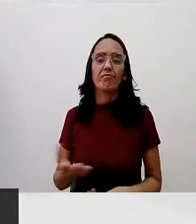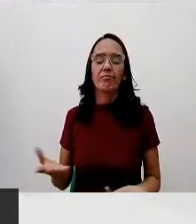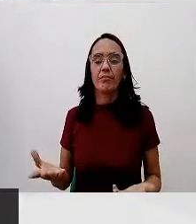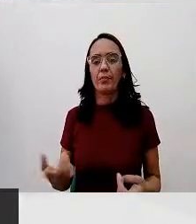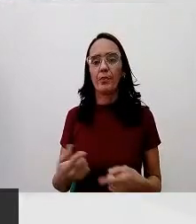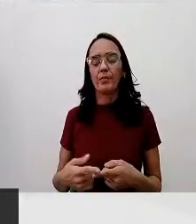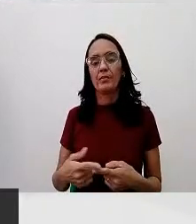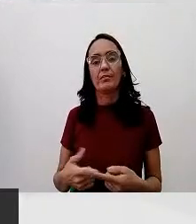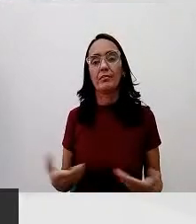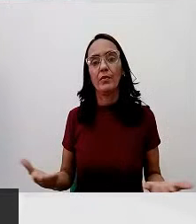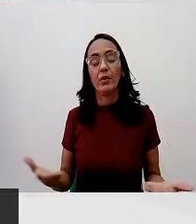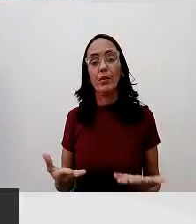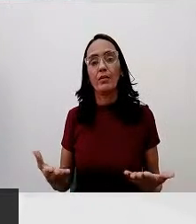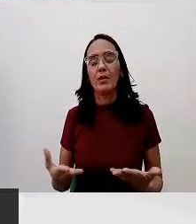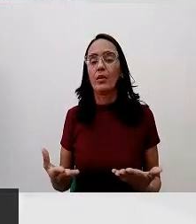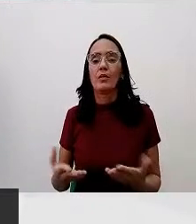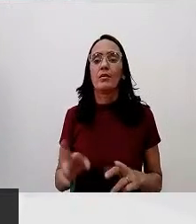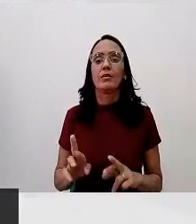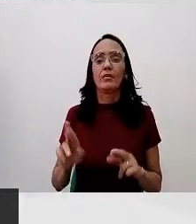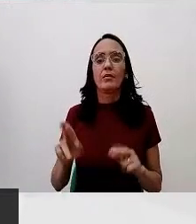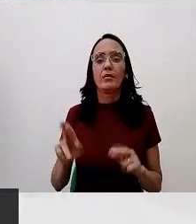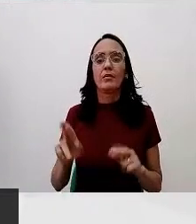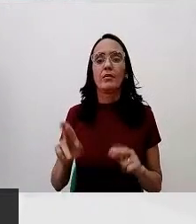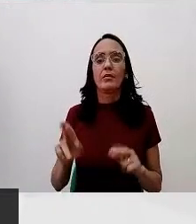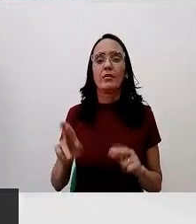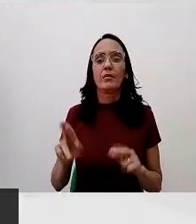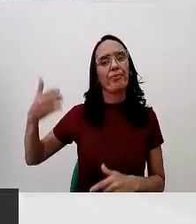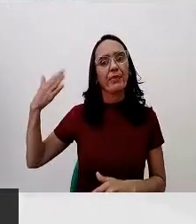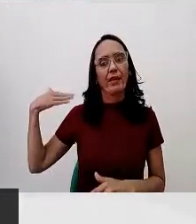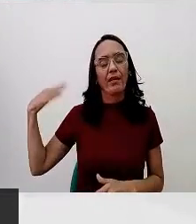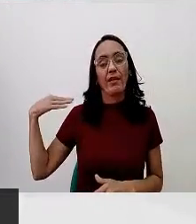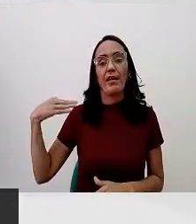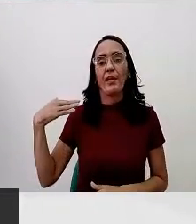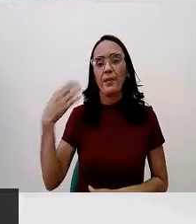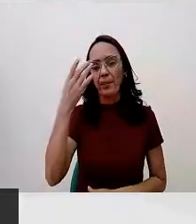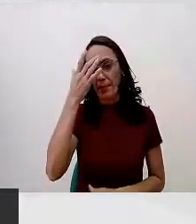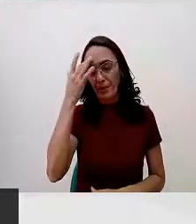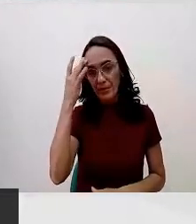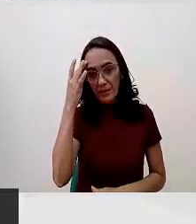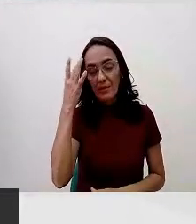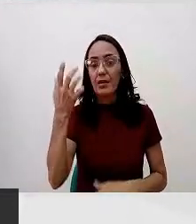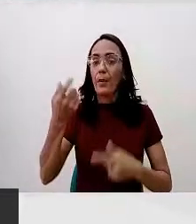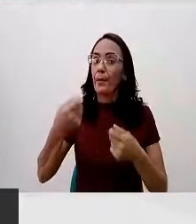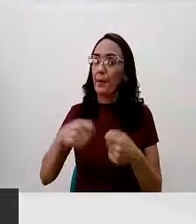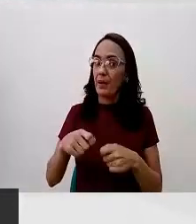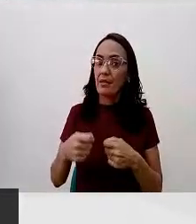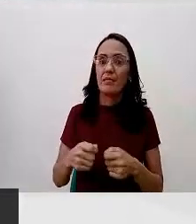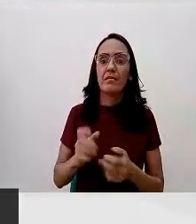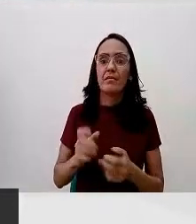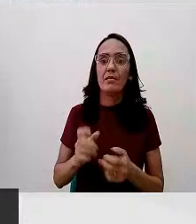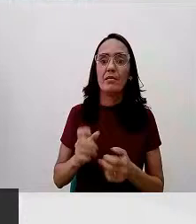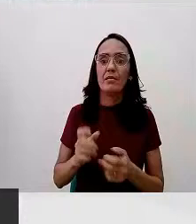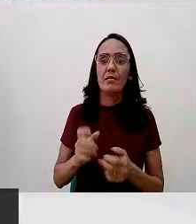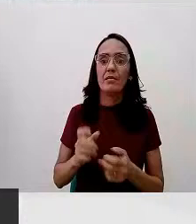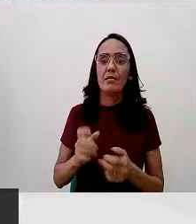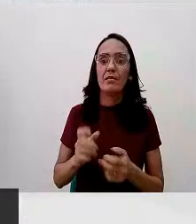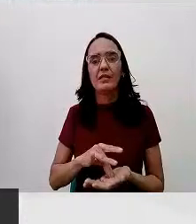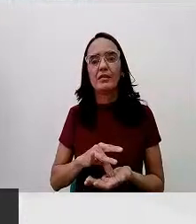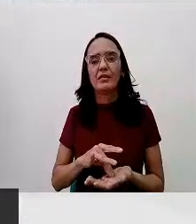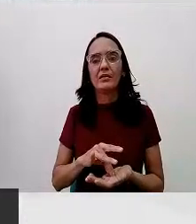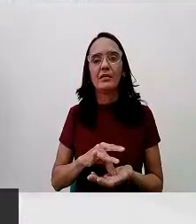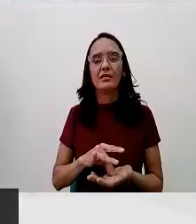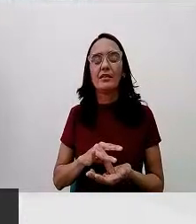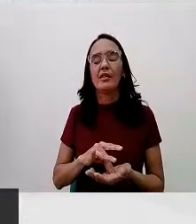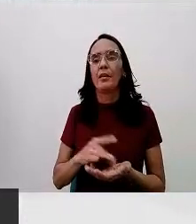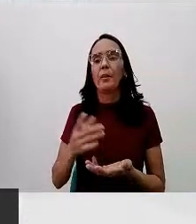pessoa ficava mais em evidência na sua cidade, assim, no seu bairro, usava um tipo de roupa e todo mundo ia usar aquele tipo que